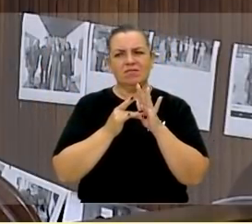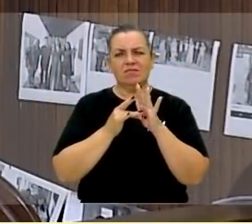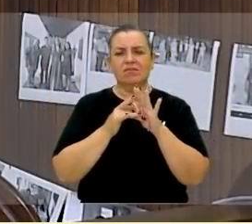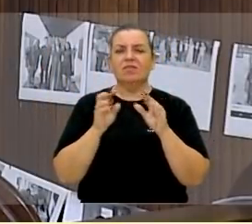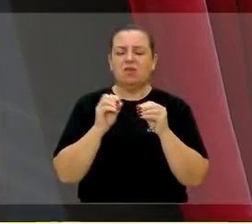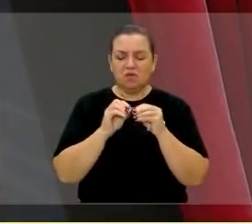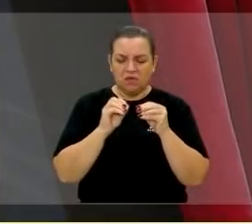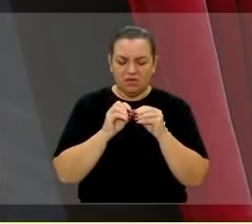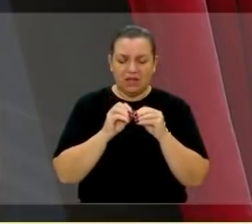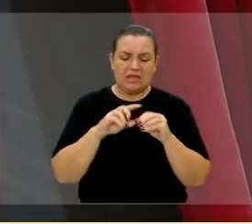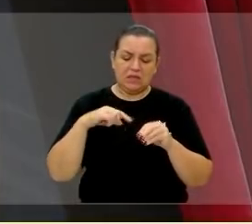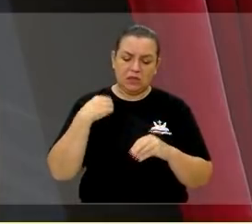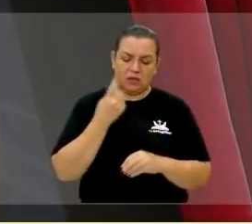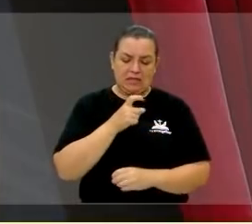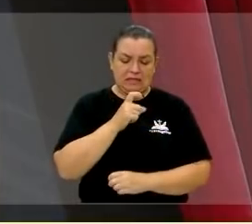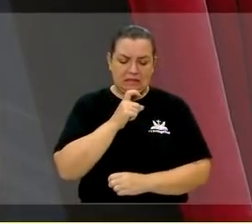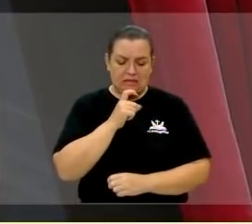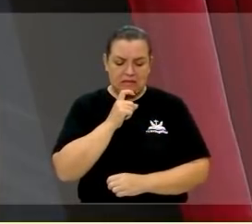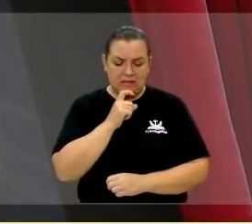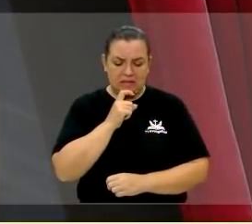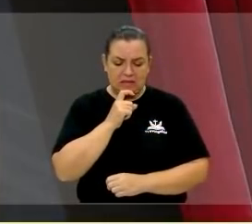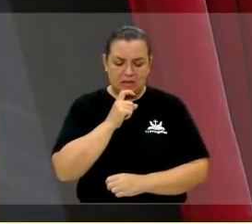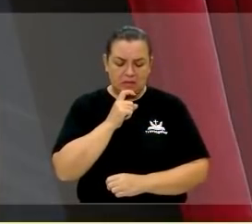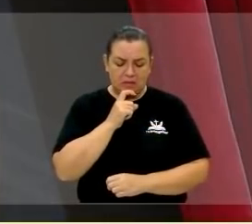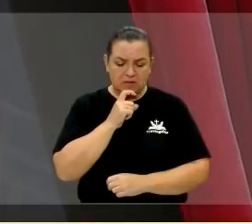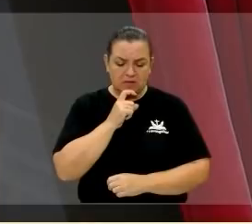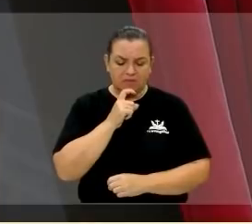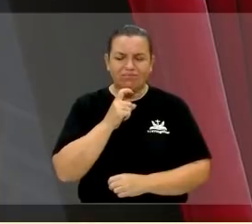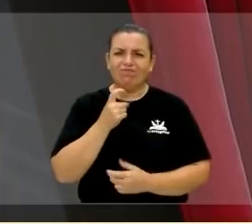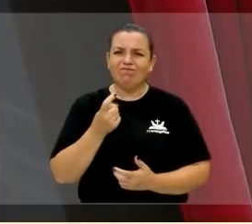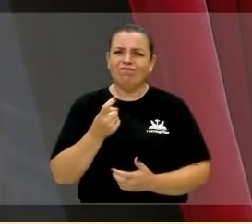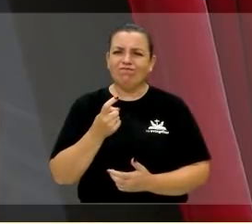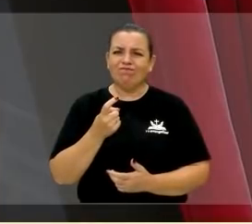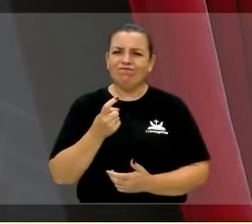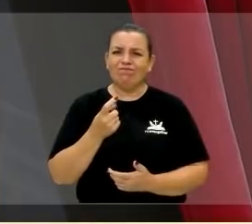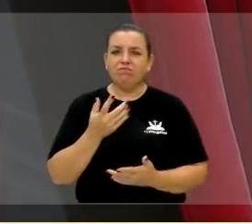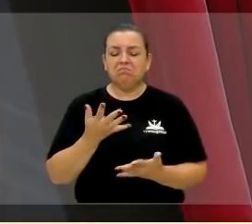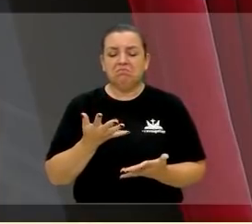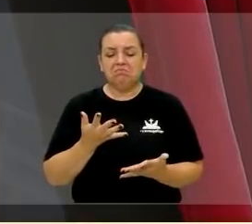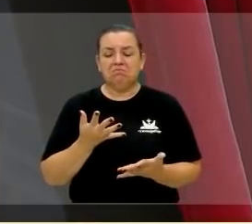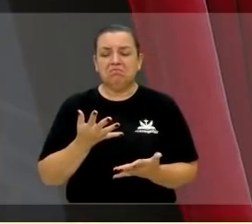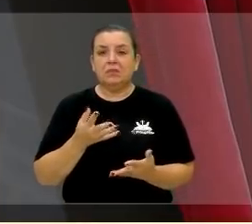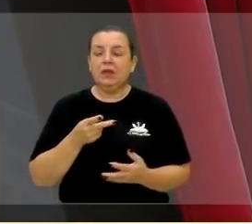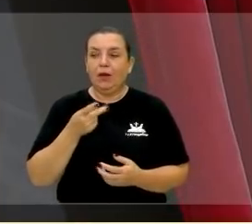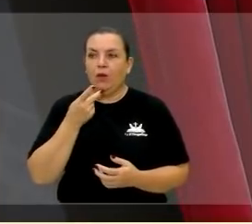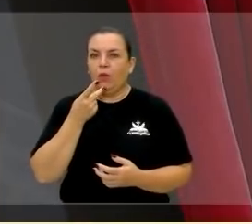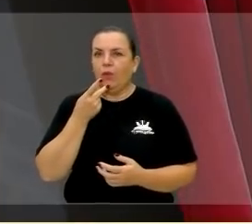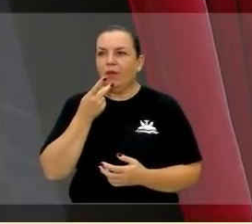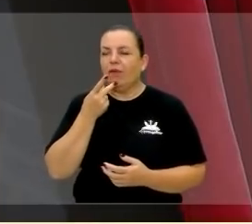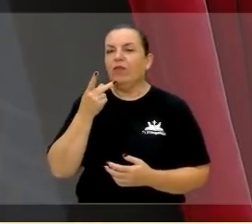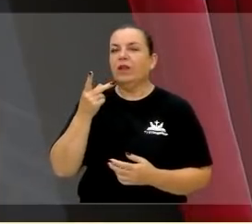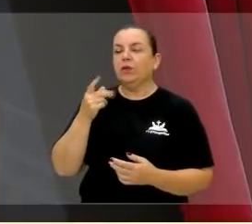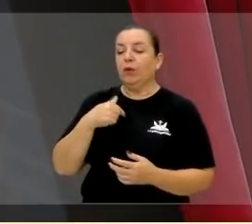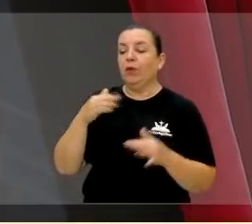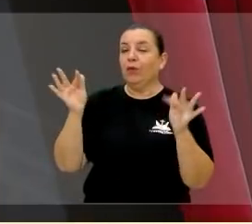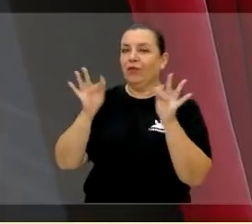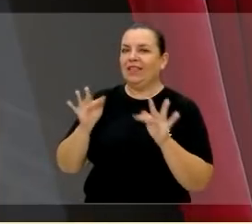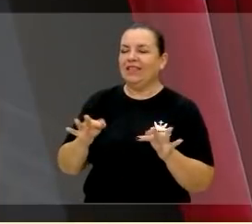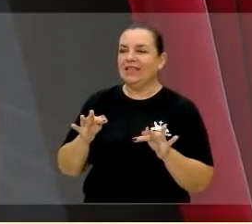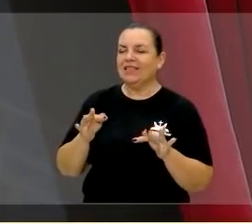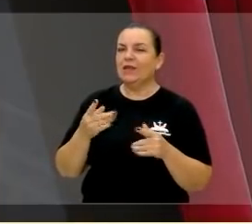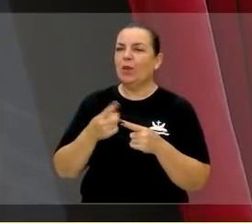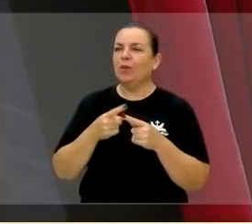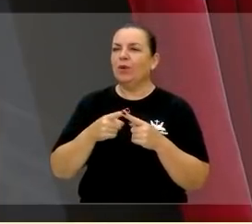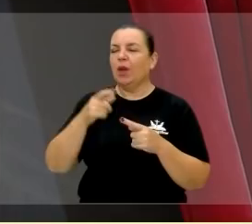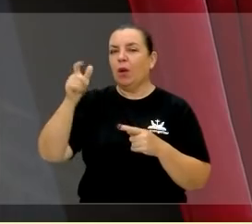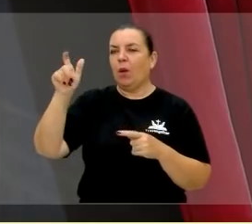faz-nos esfriar a relação. Fiquei muito feliz, eu dizia, uma pessoa disse, não